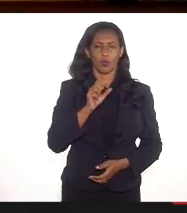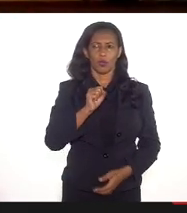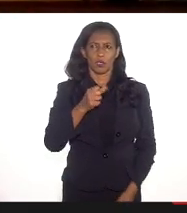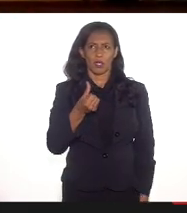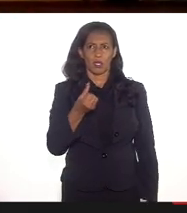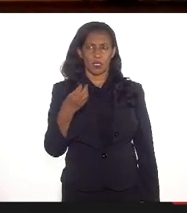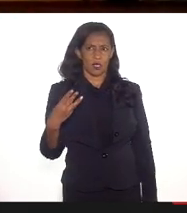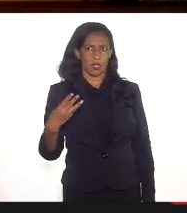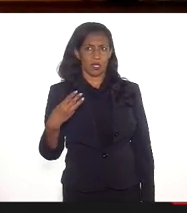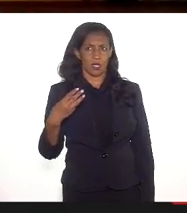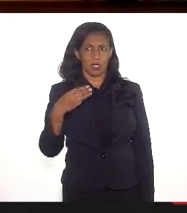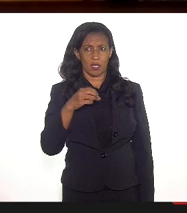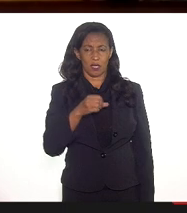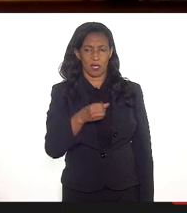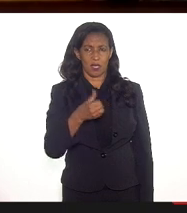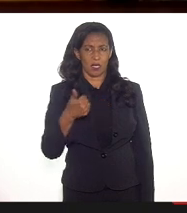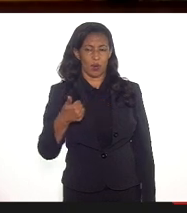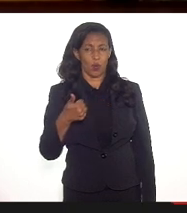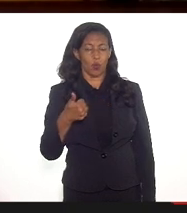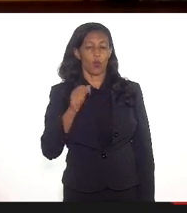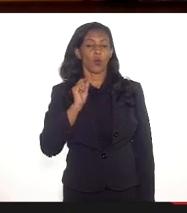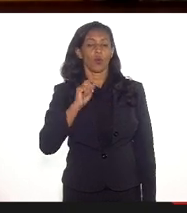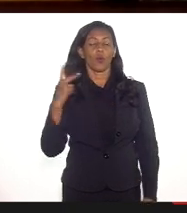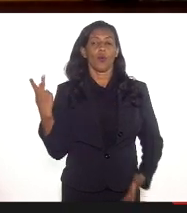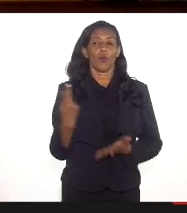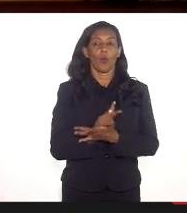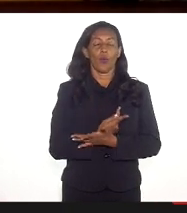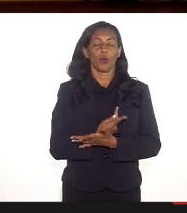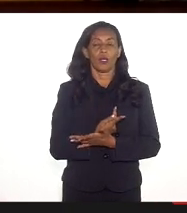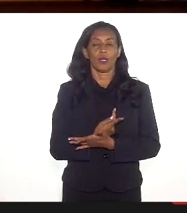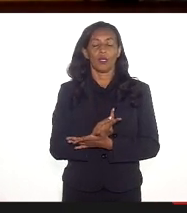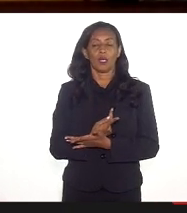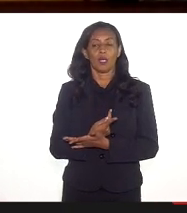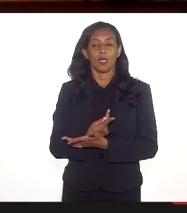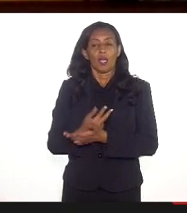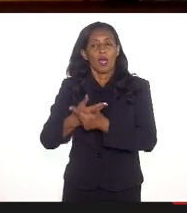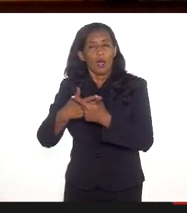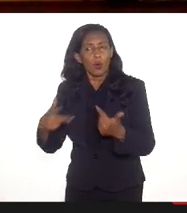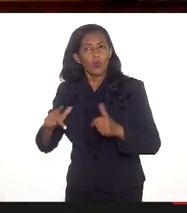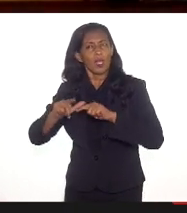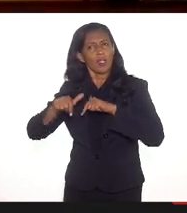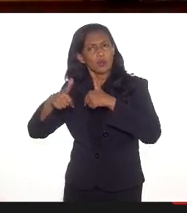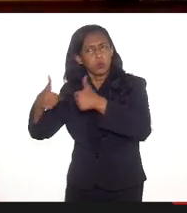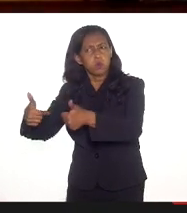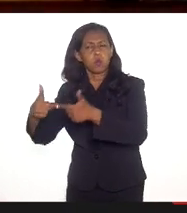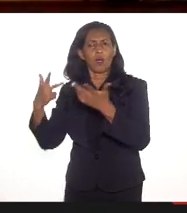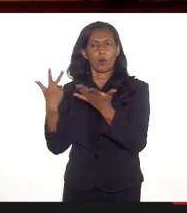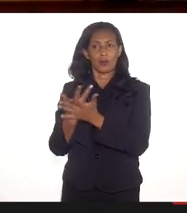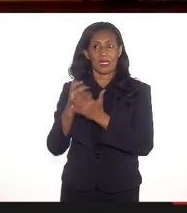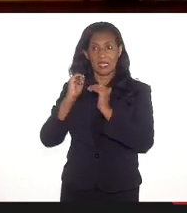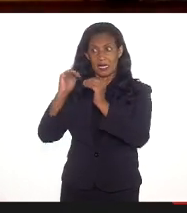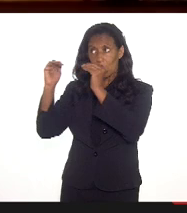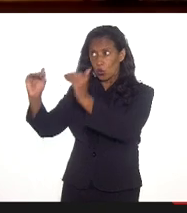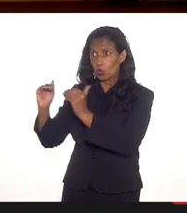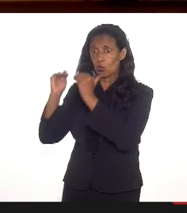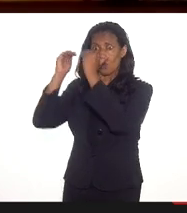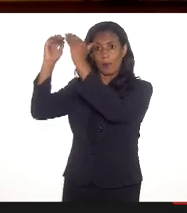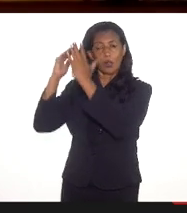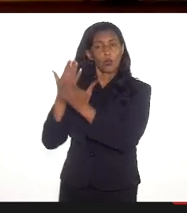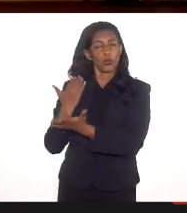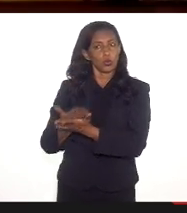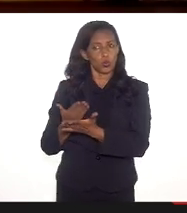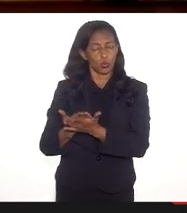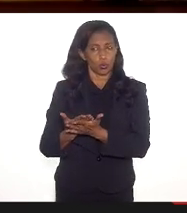10.861/2004, as coisas acontecem apesar da ausência de estruturas. Se no ensino superior, né, a gente conseguiu, de